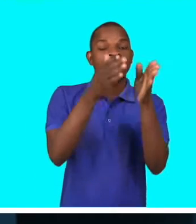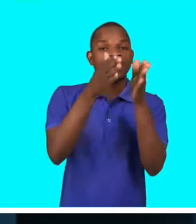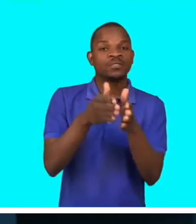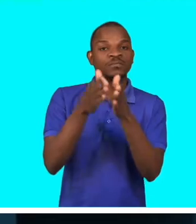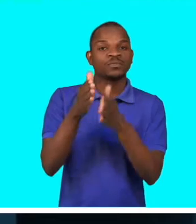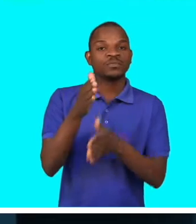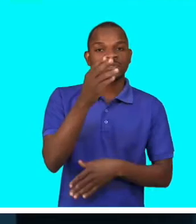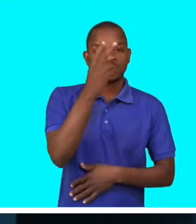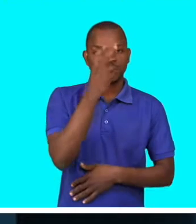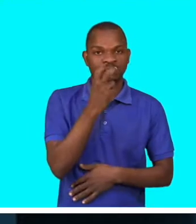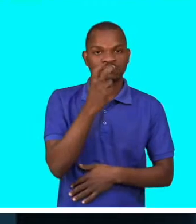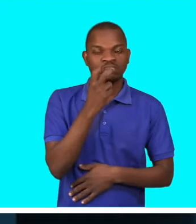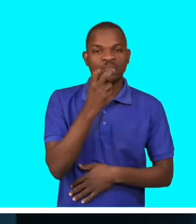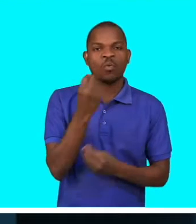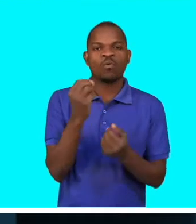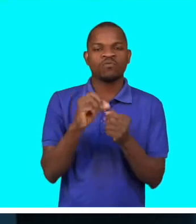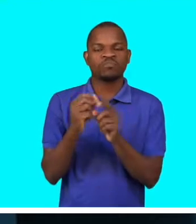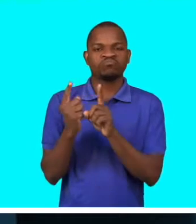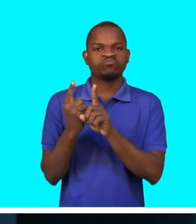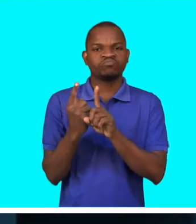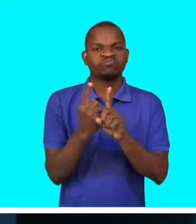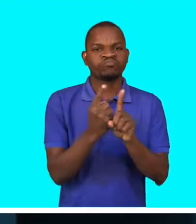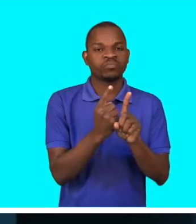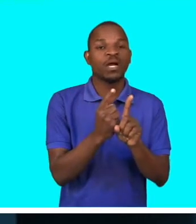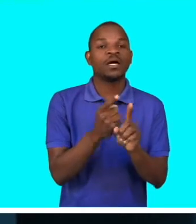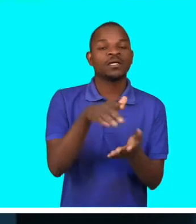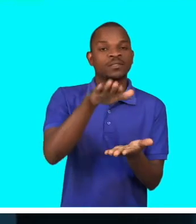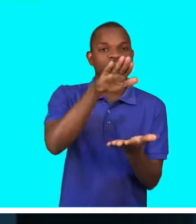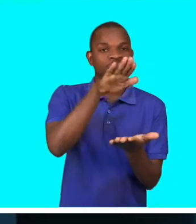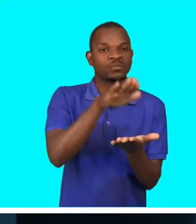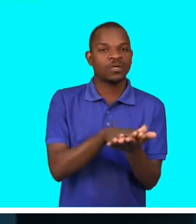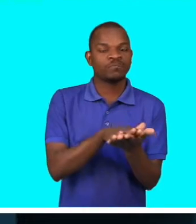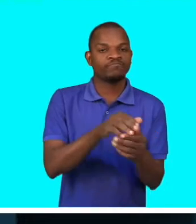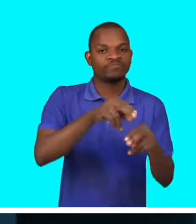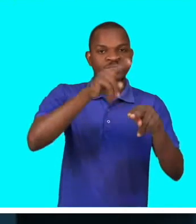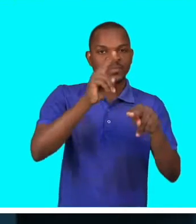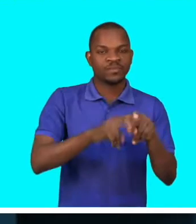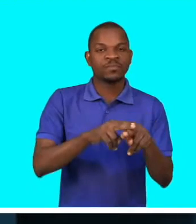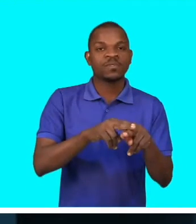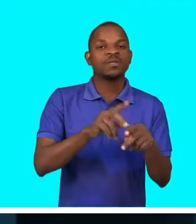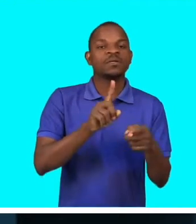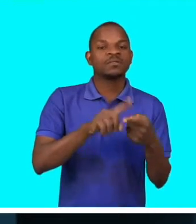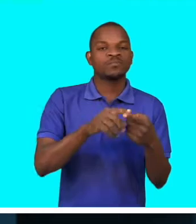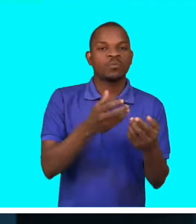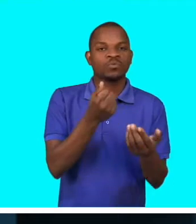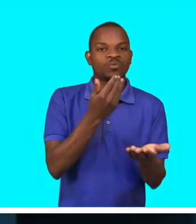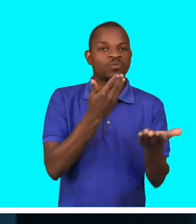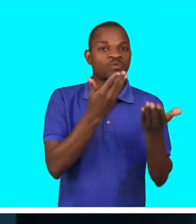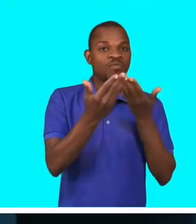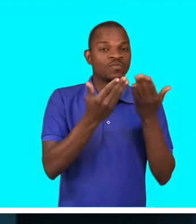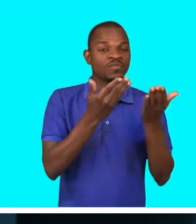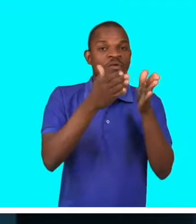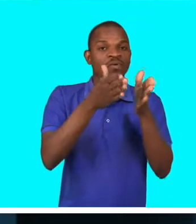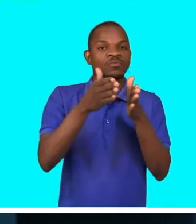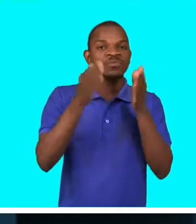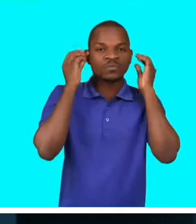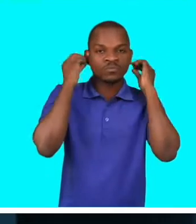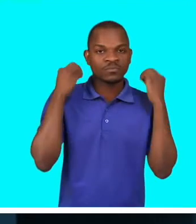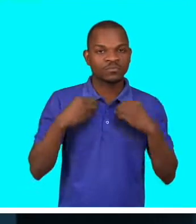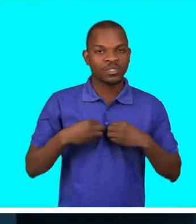com deficiência usual pode ser recebida e encaminhada a uma cadeira onde o médico, o enfermeiro ou o técnico pode atender.